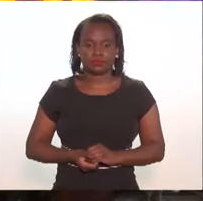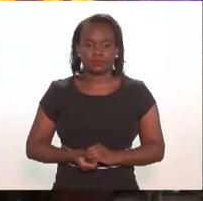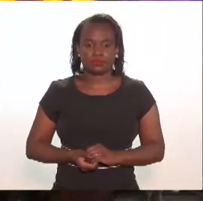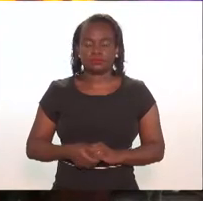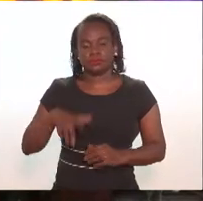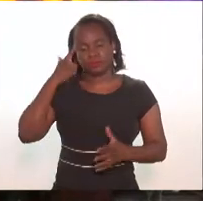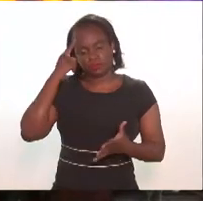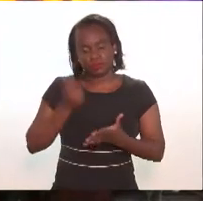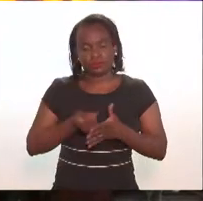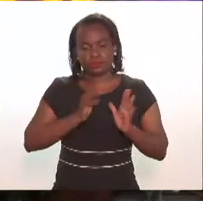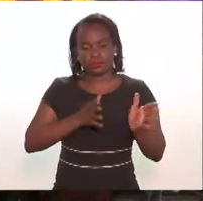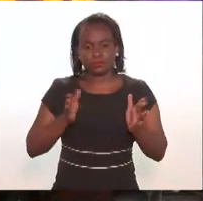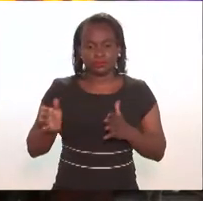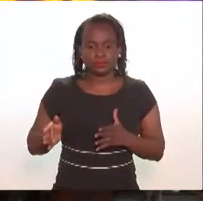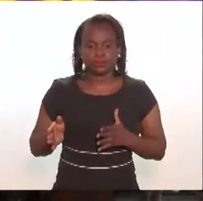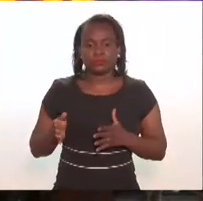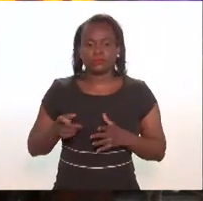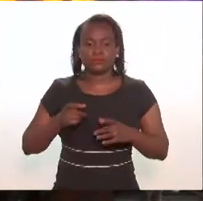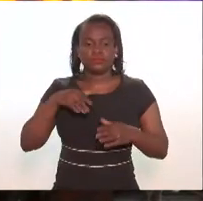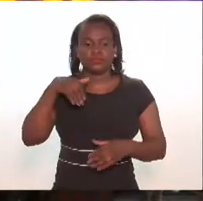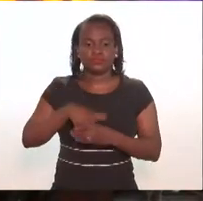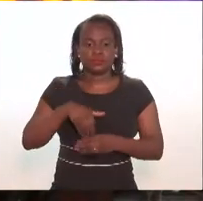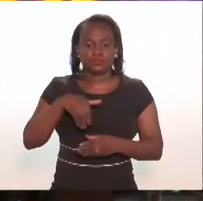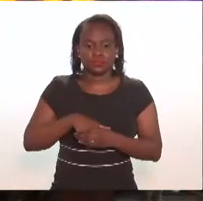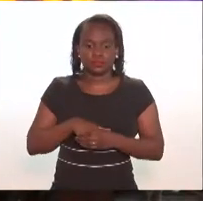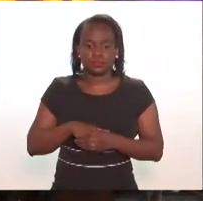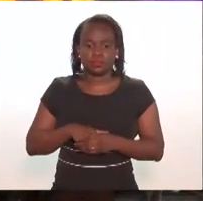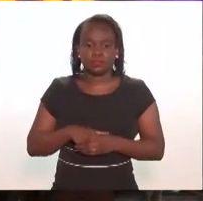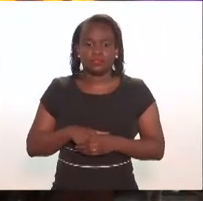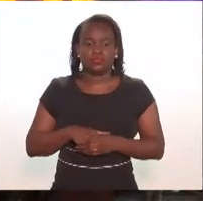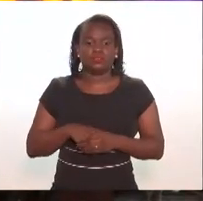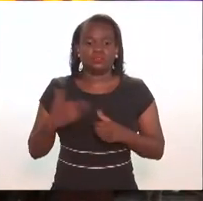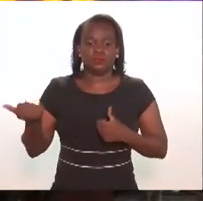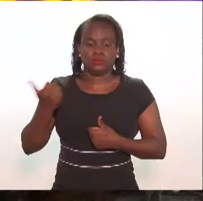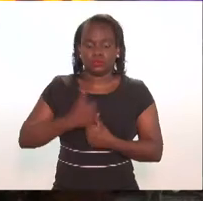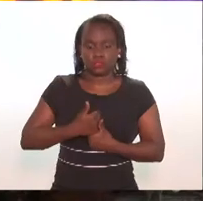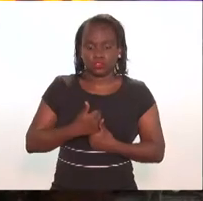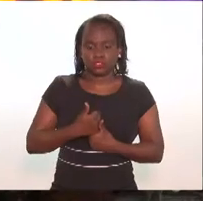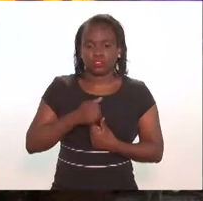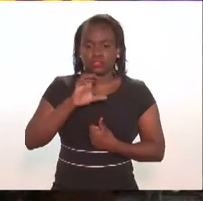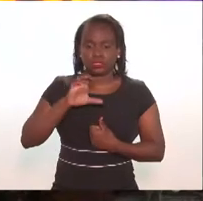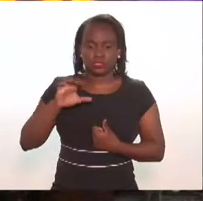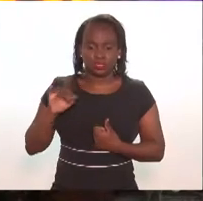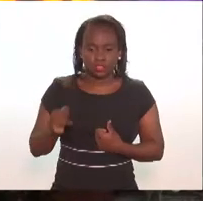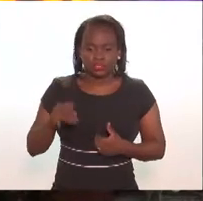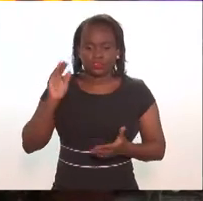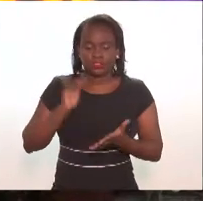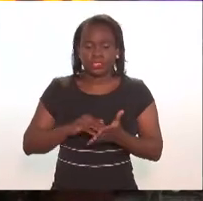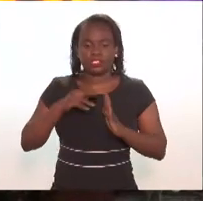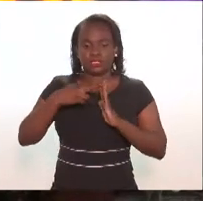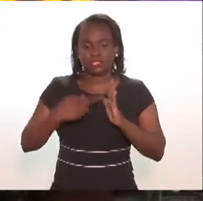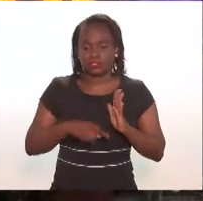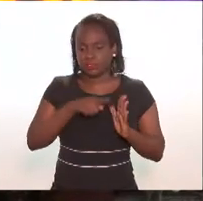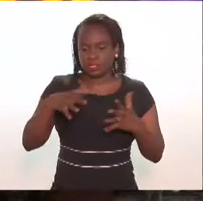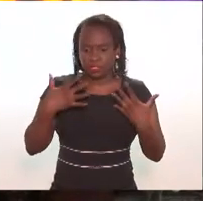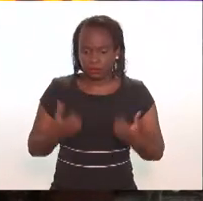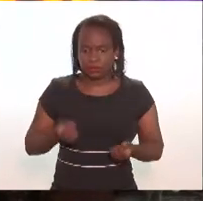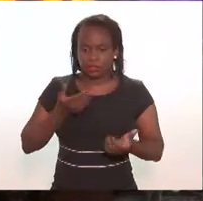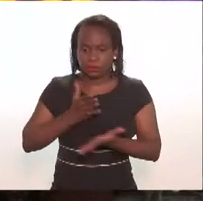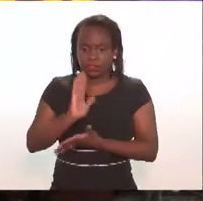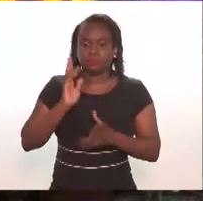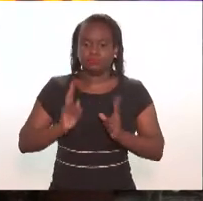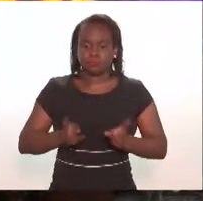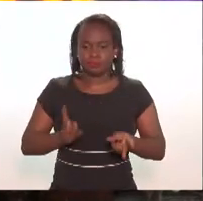Os pareceres emitidos em votação, substitutivo da CCJ com forma final de redação. Os senhores que aprovam, permaneçam como